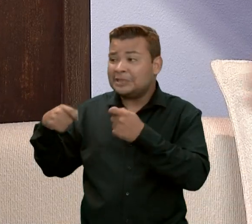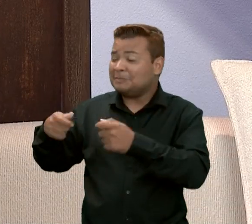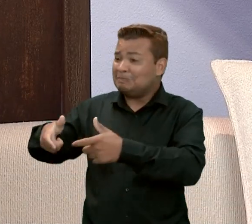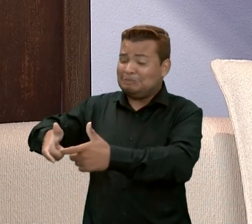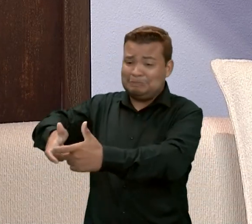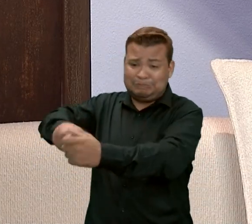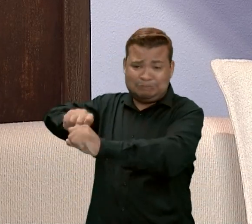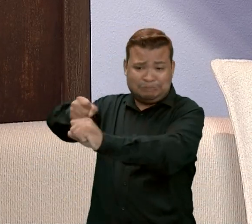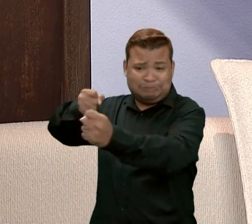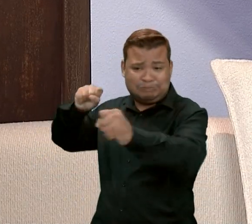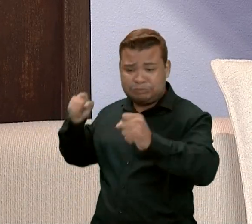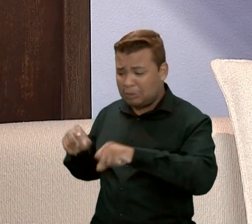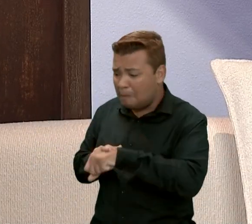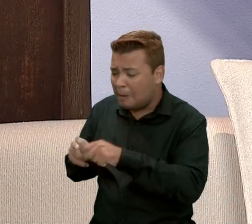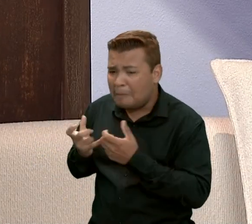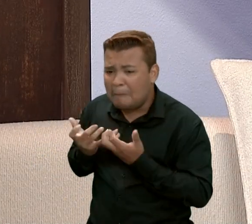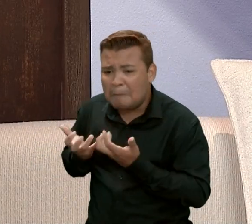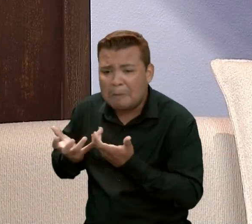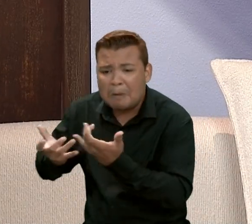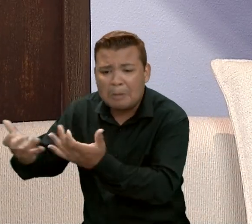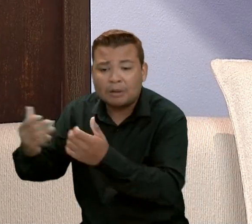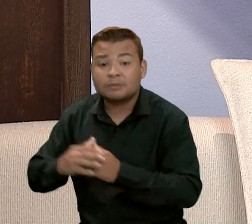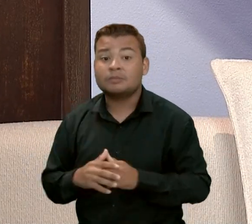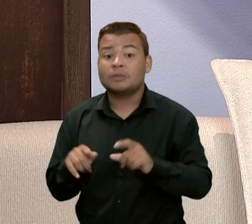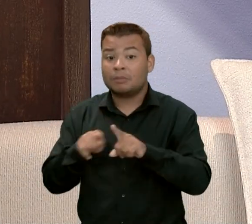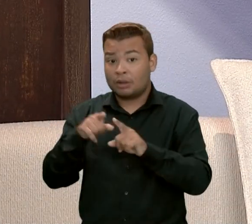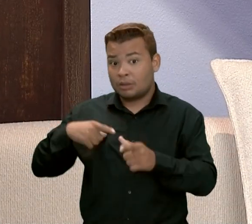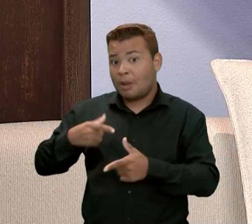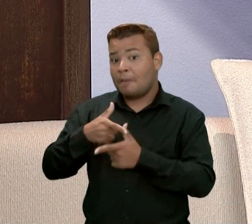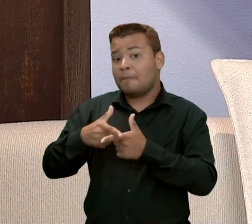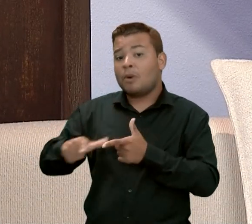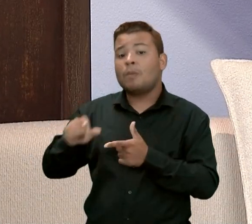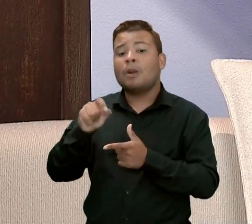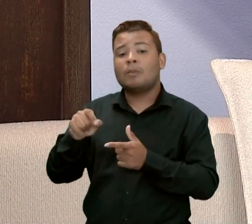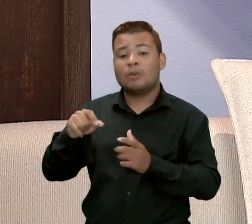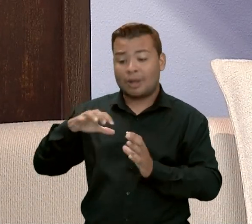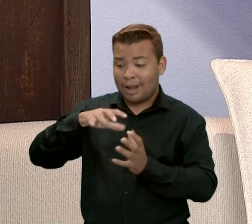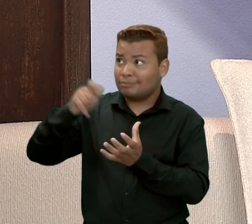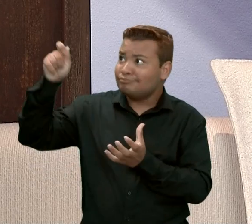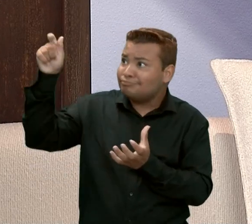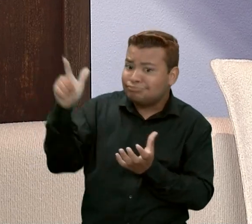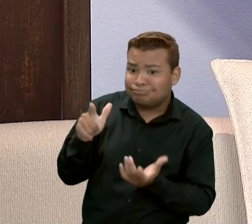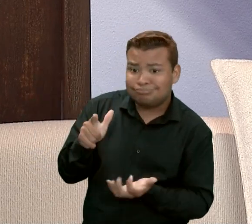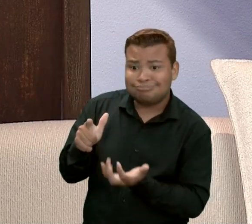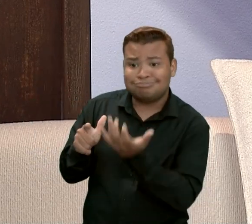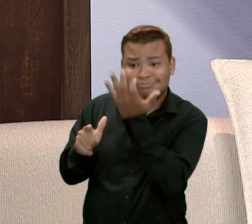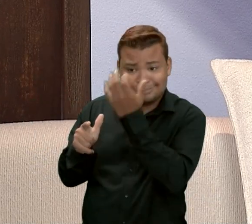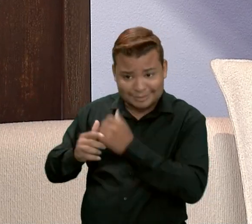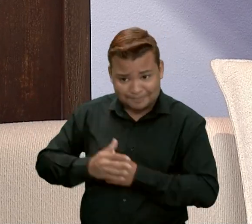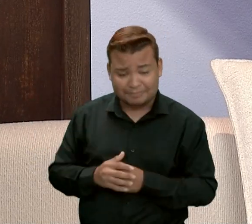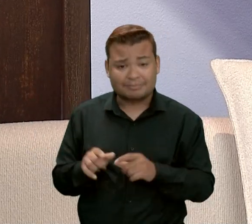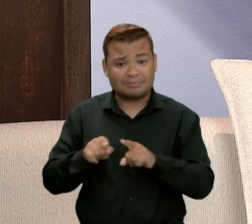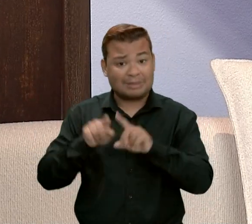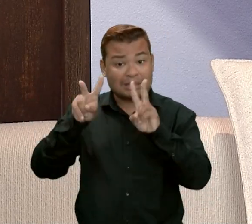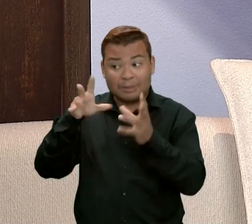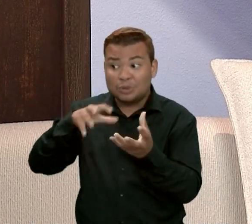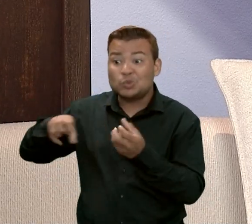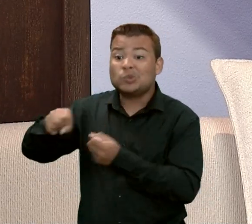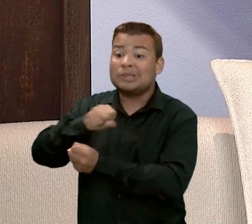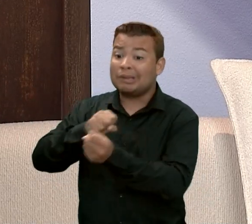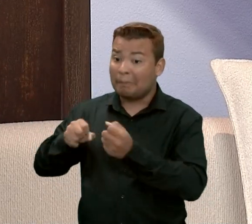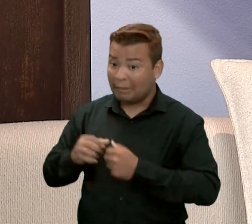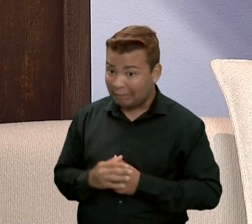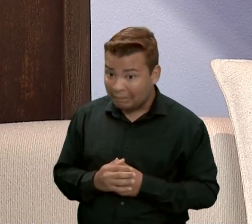pasto, né? A gente tem uma questão do efeito estufa, hoje a gente fala muito em sustentabilidade, então a produção, a quantidade de água que se necessita